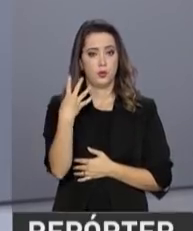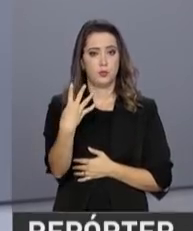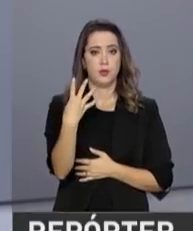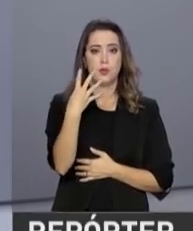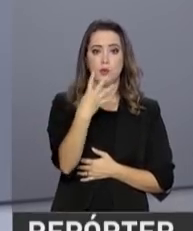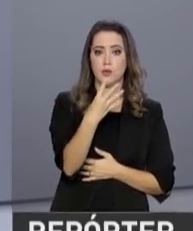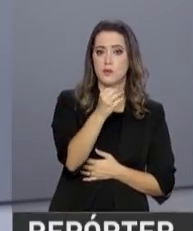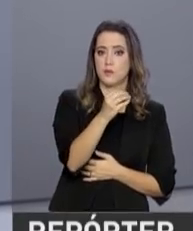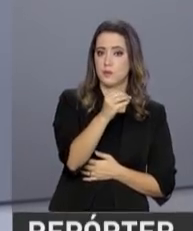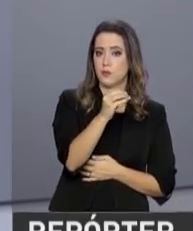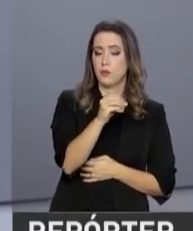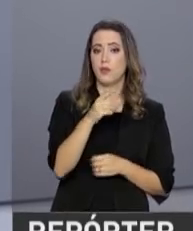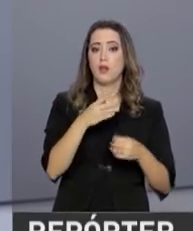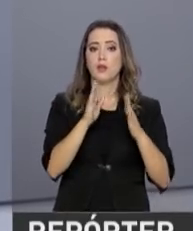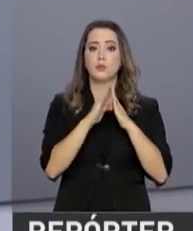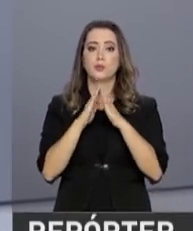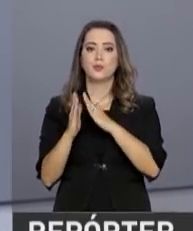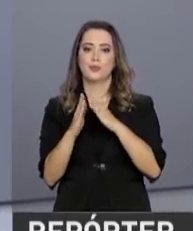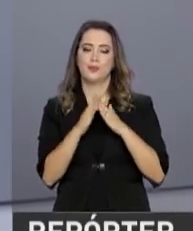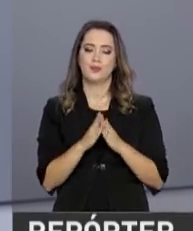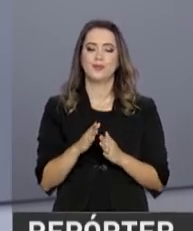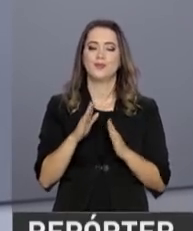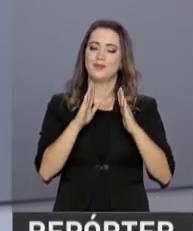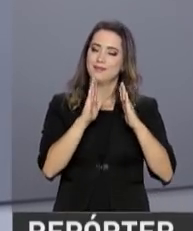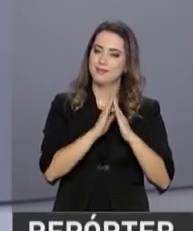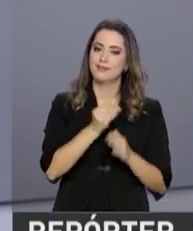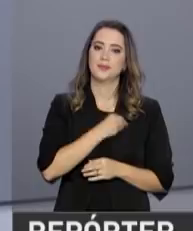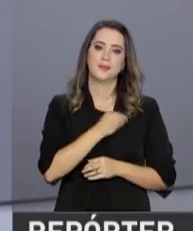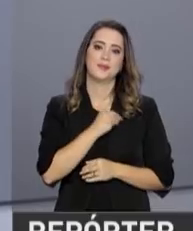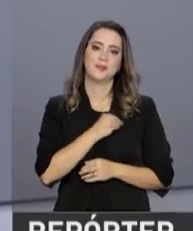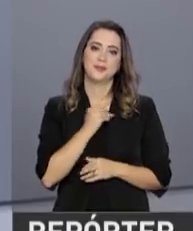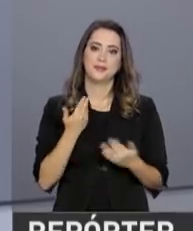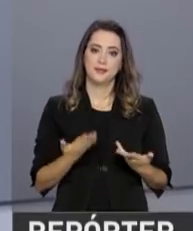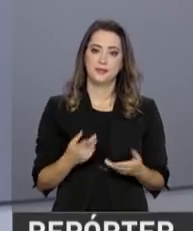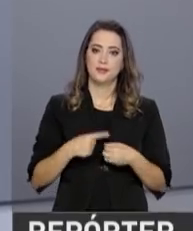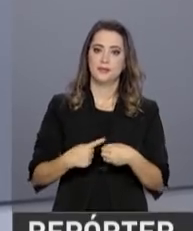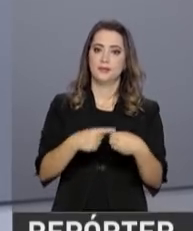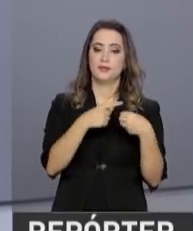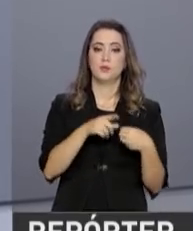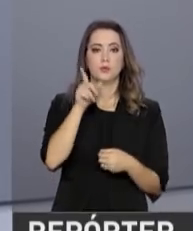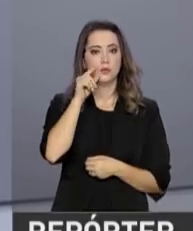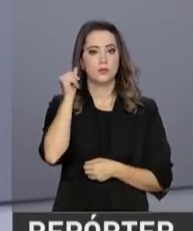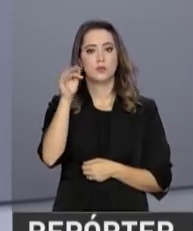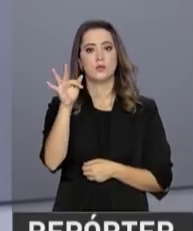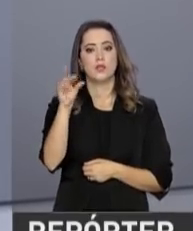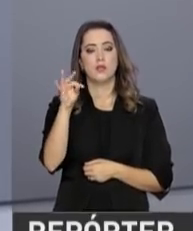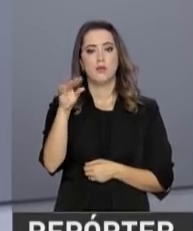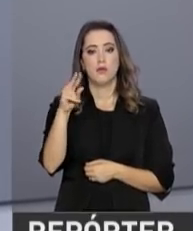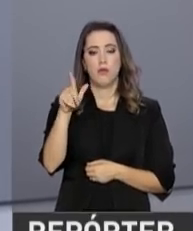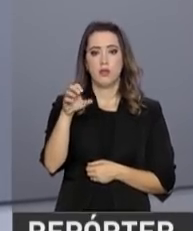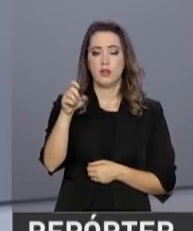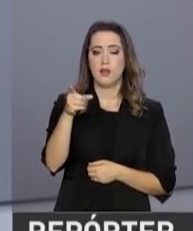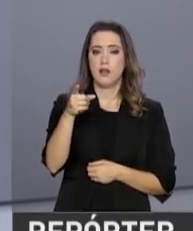de 4.400 unidades habitacionais do programa Minha Casa Minha Vida nos municípios cearenses de Fortaleza